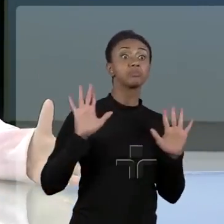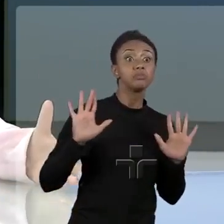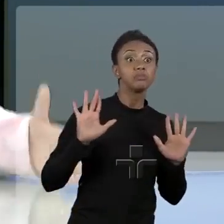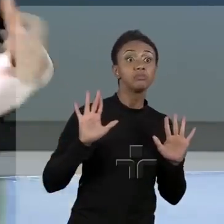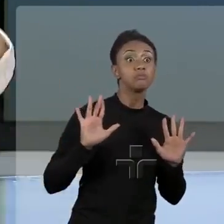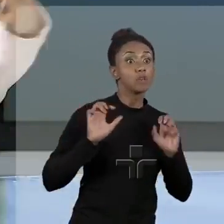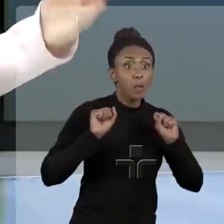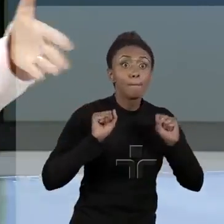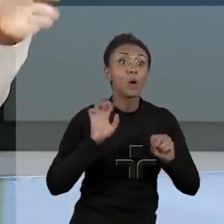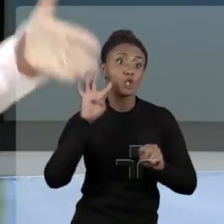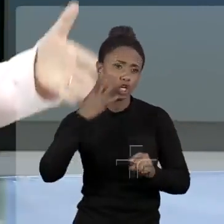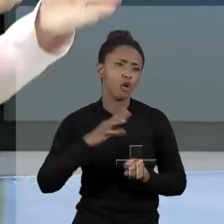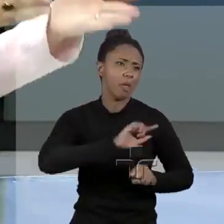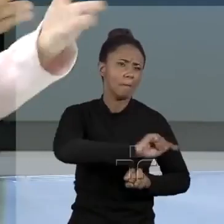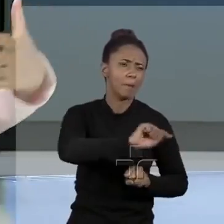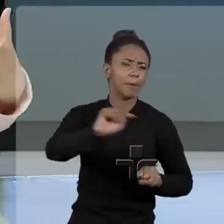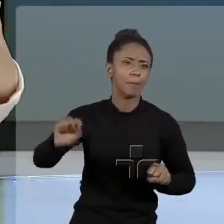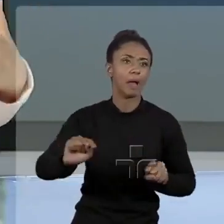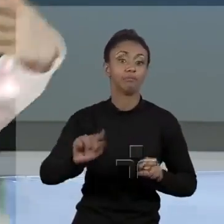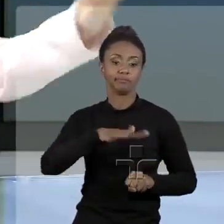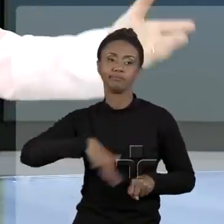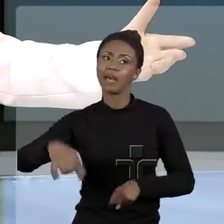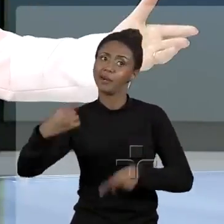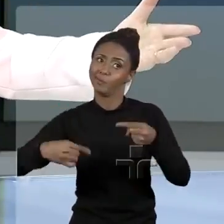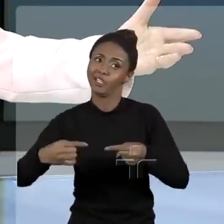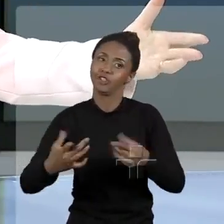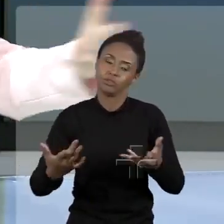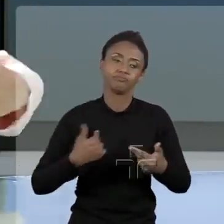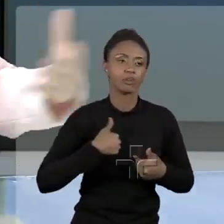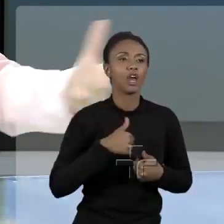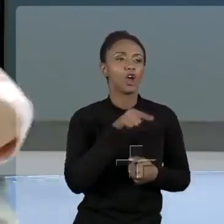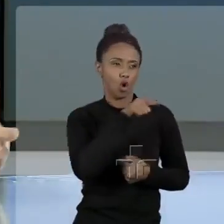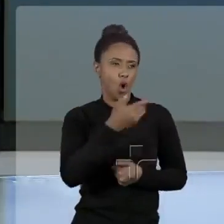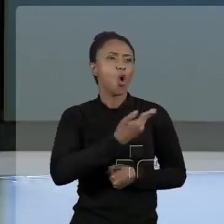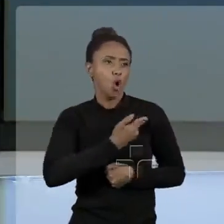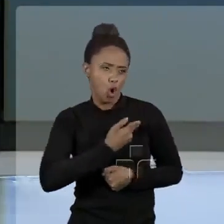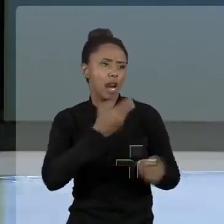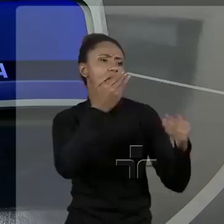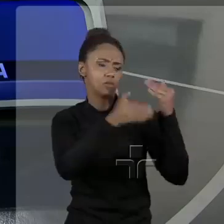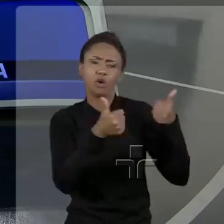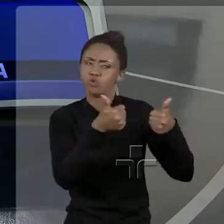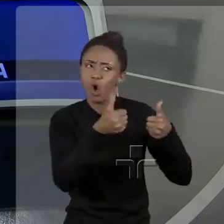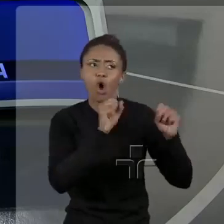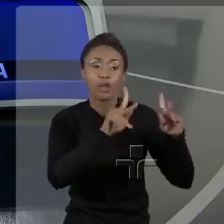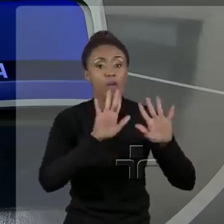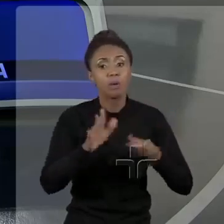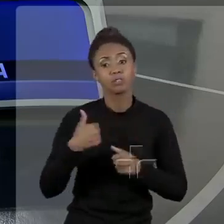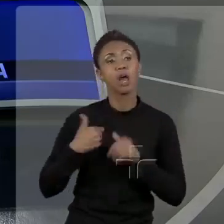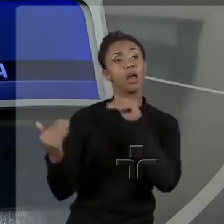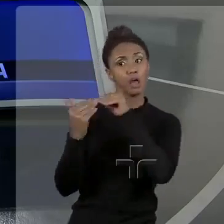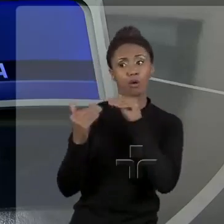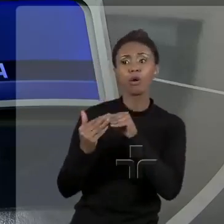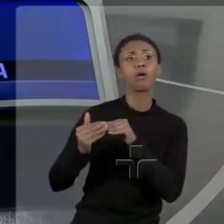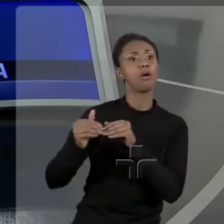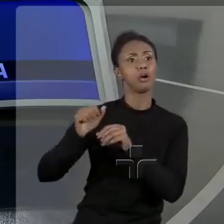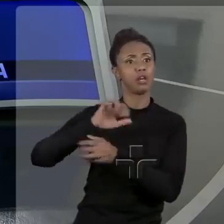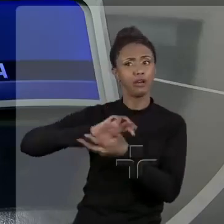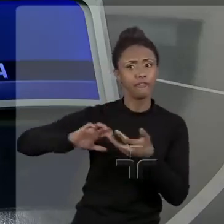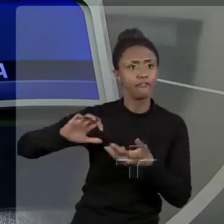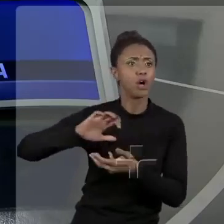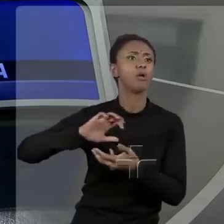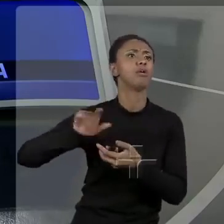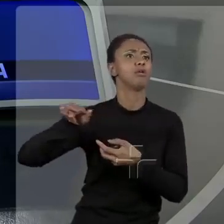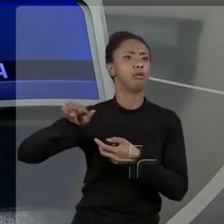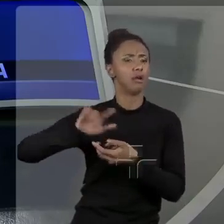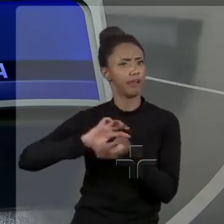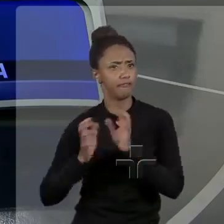muitas coisas. Não na linha política, porque eu respeito que o colega discorde, mas eu concordo com a reforma como apresentada, com o pacote